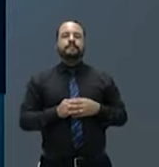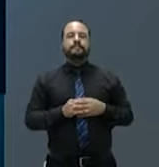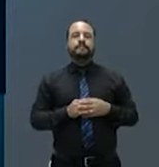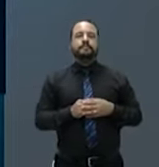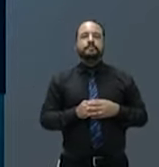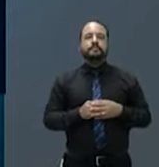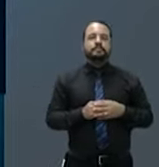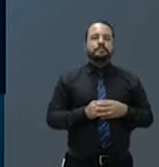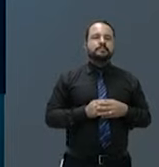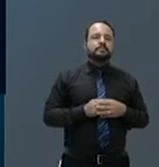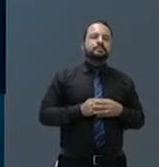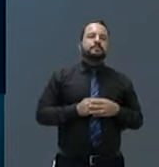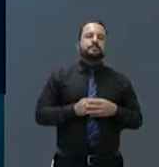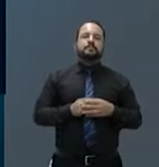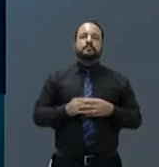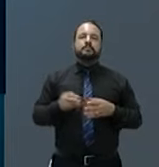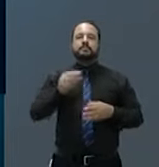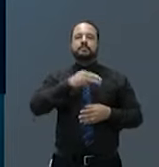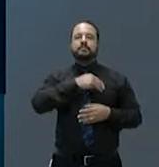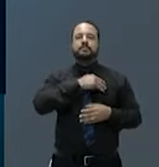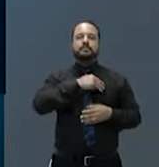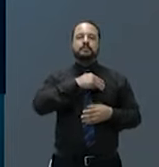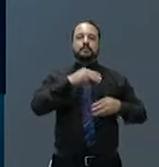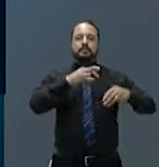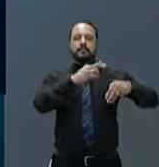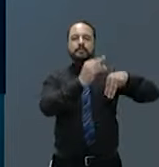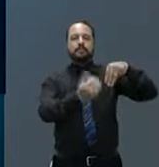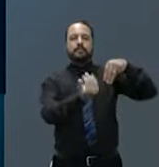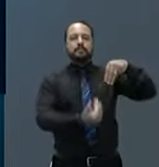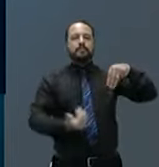Ah, o ministro Falcão se ausentou?